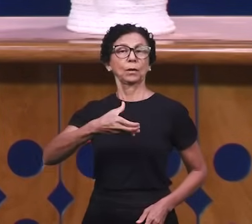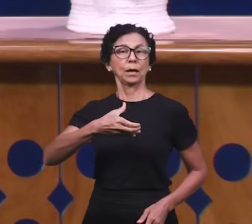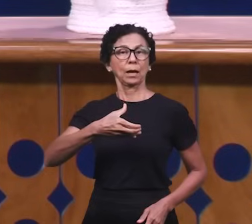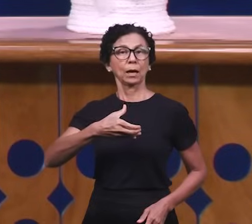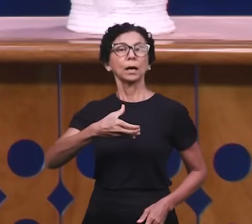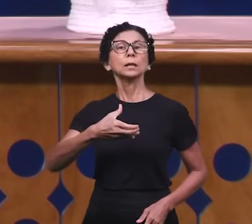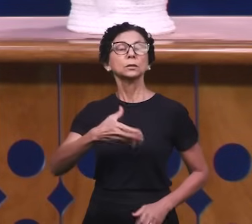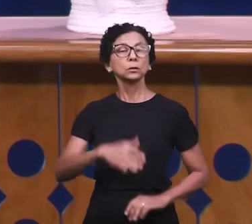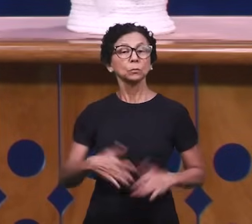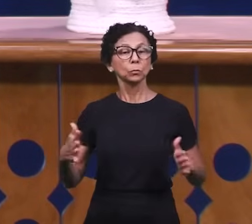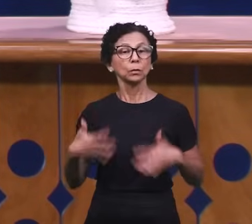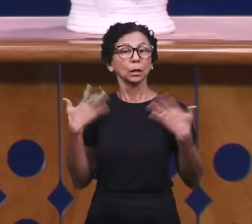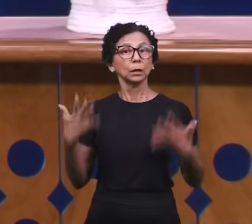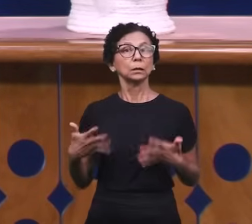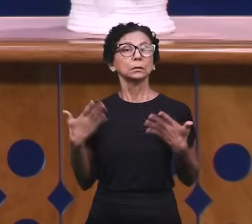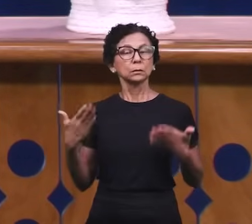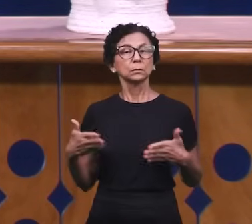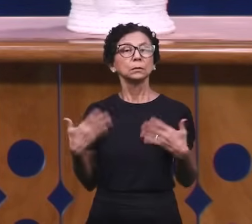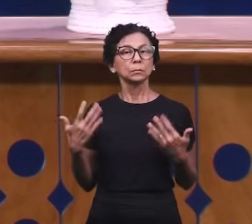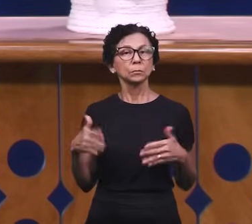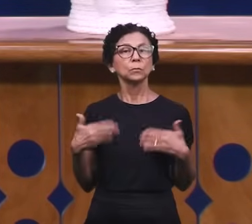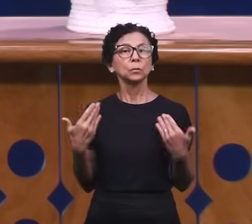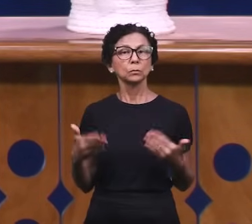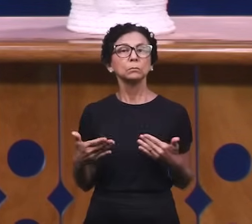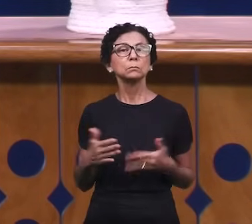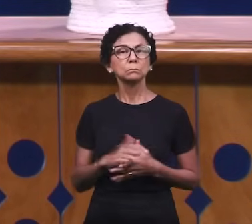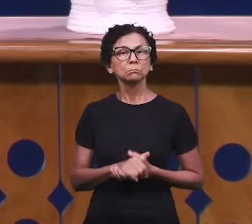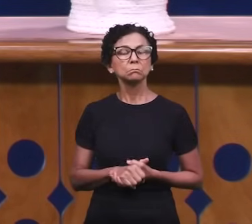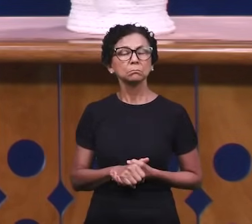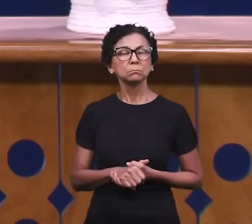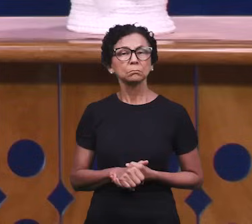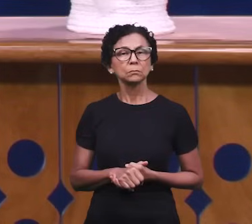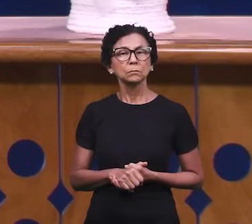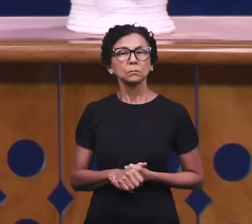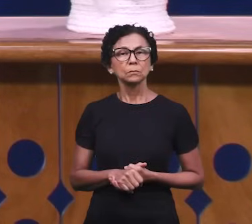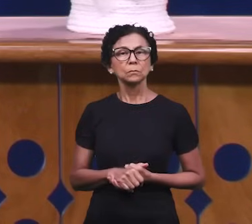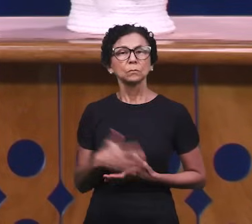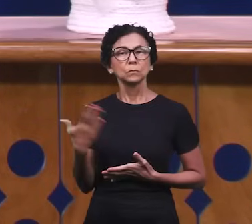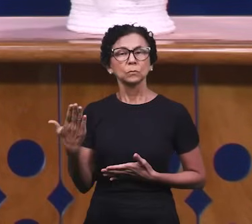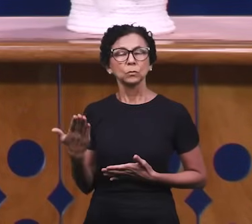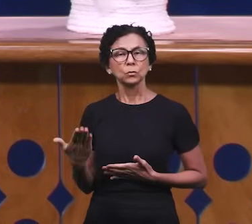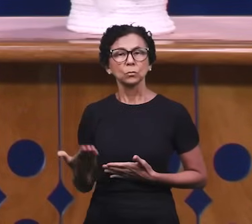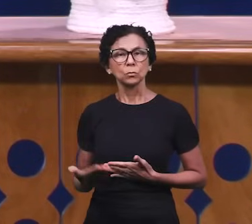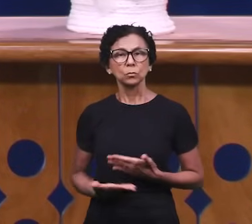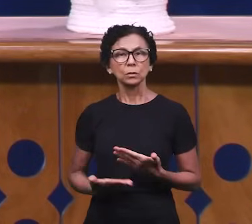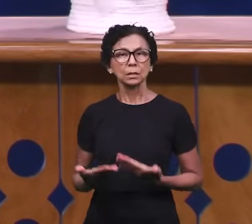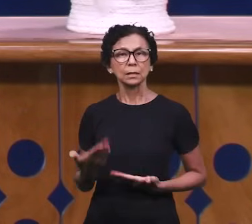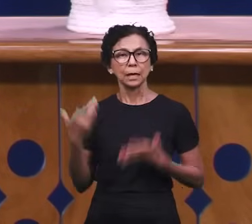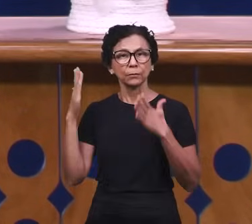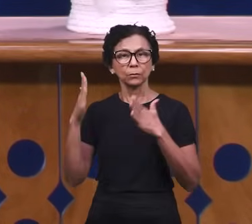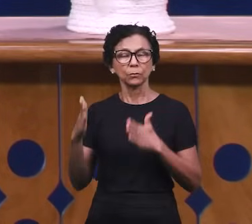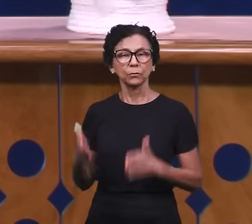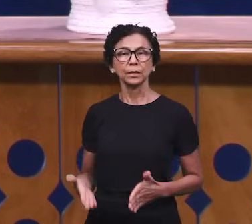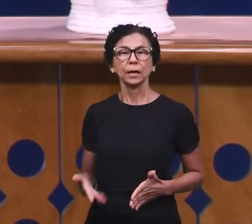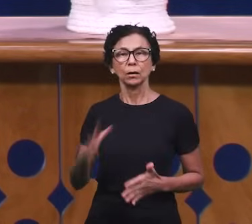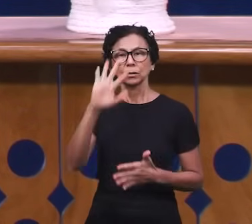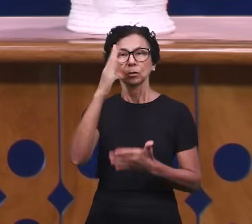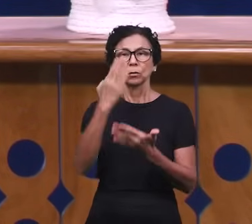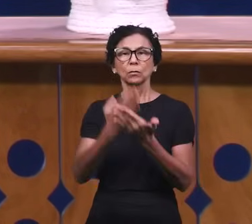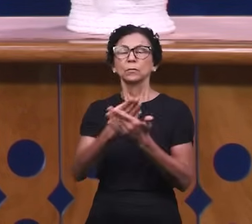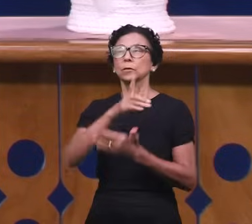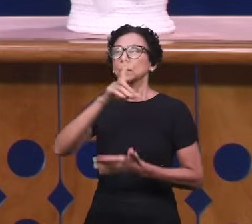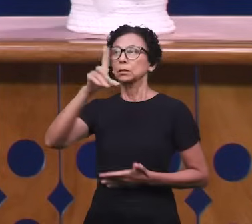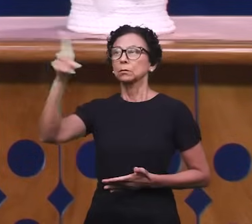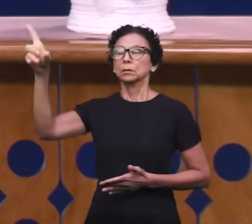a disposição, o entusiasmo daquele que confia no Deus de Israel, no